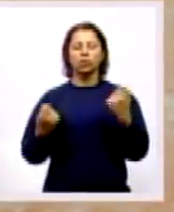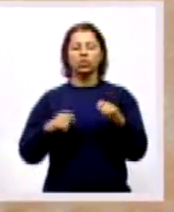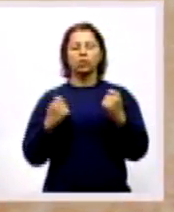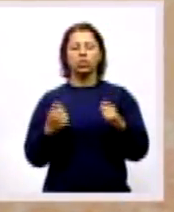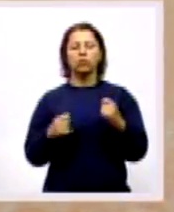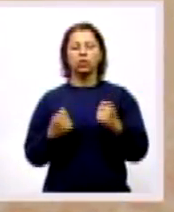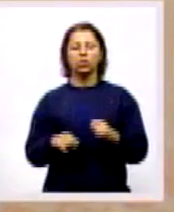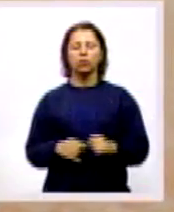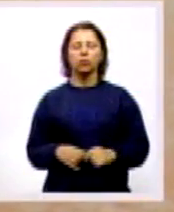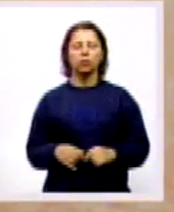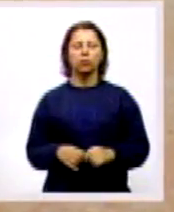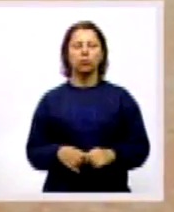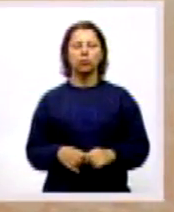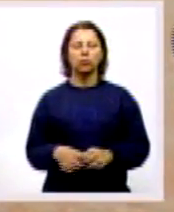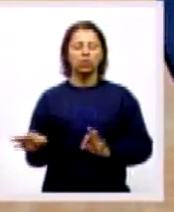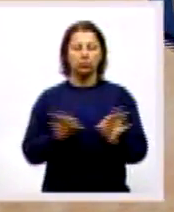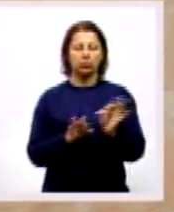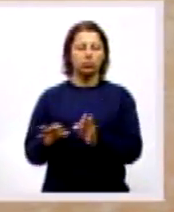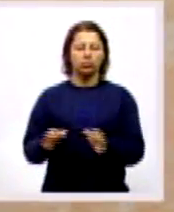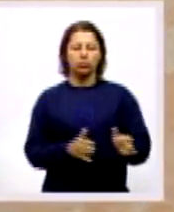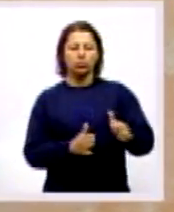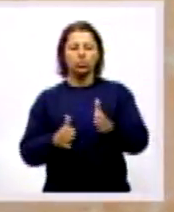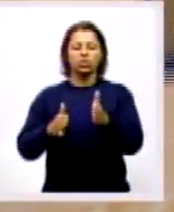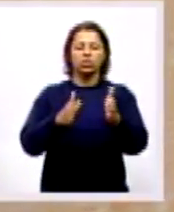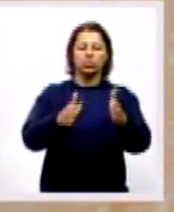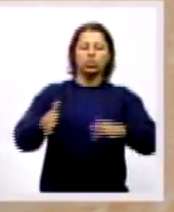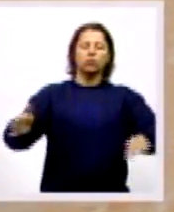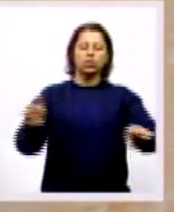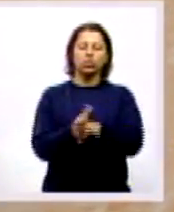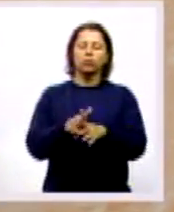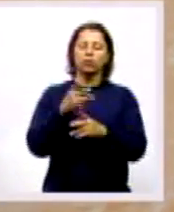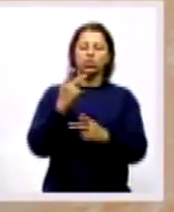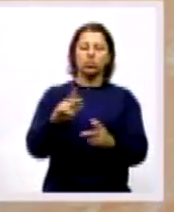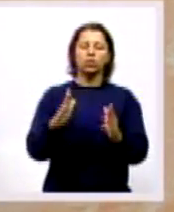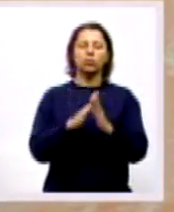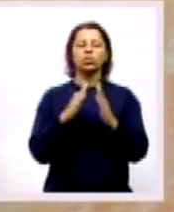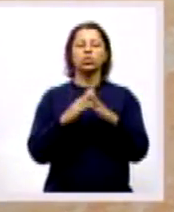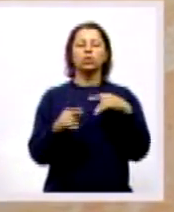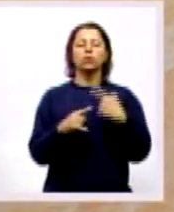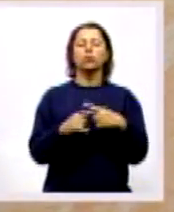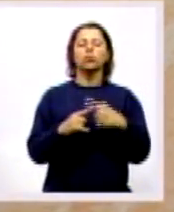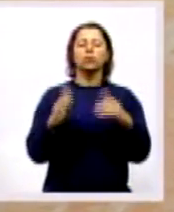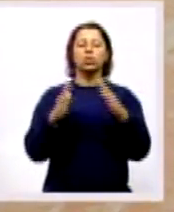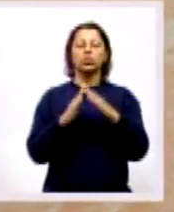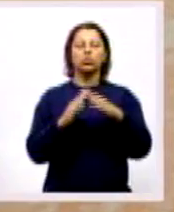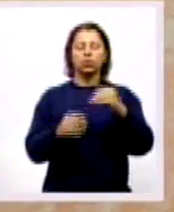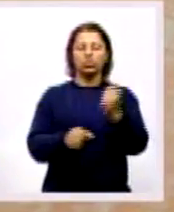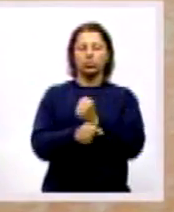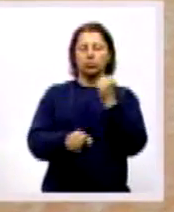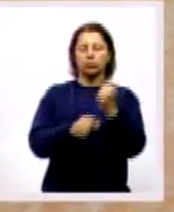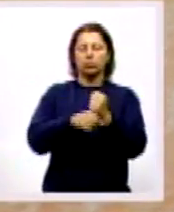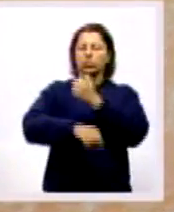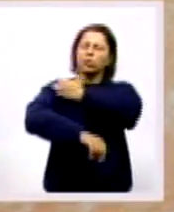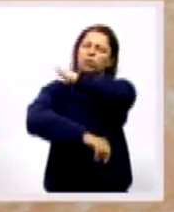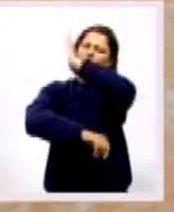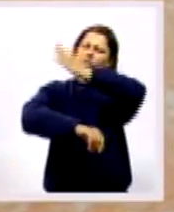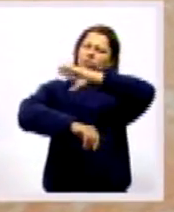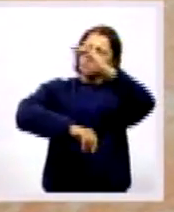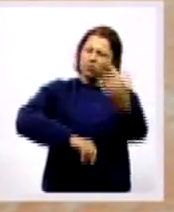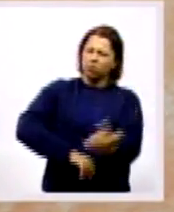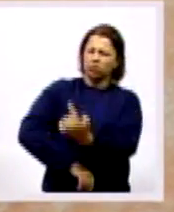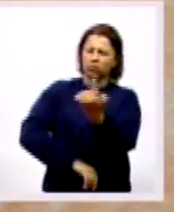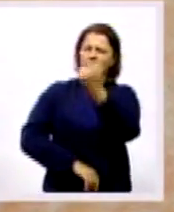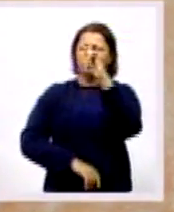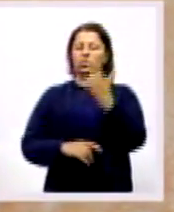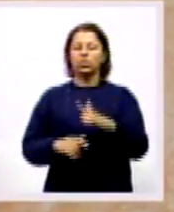uma picada, uma estrada que levará até ela, porque essa casa está situada num lugar que não